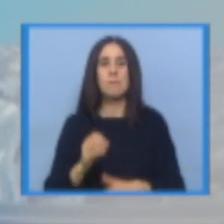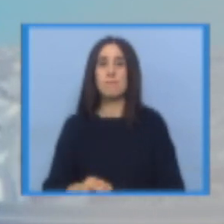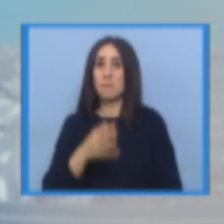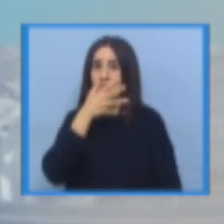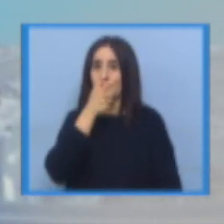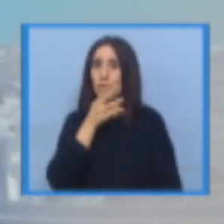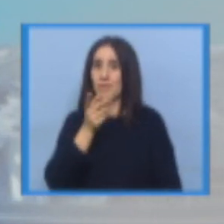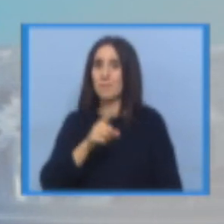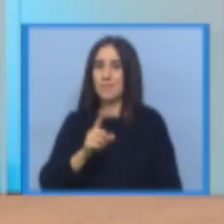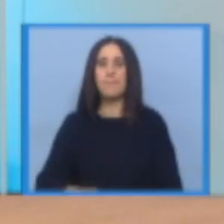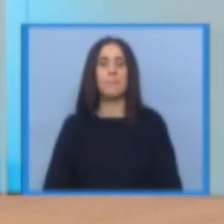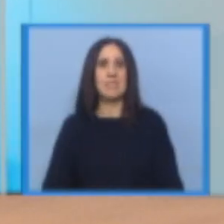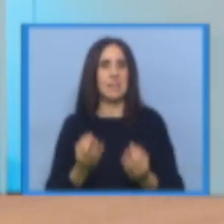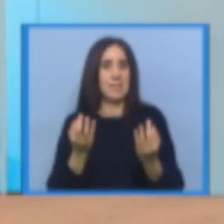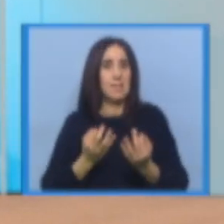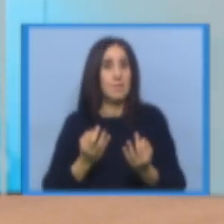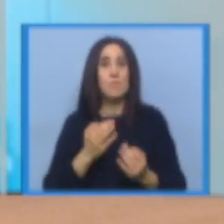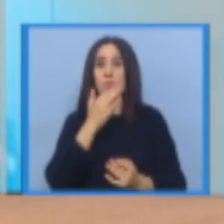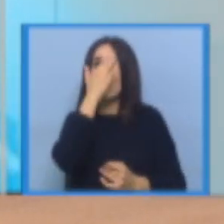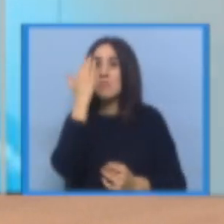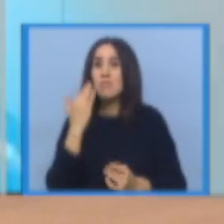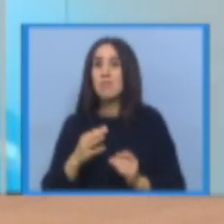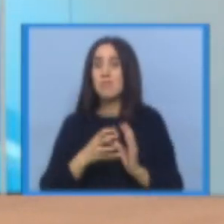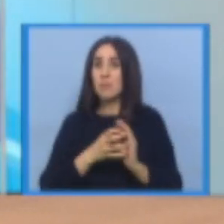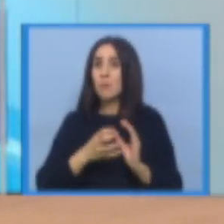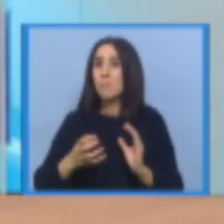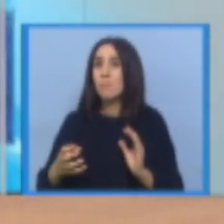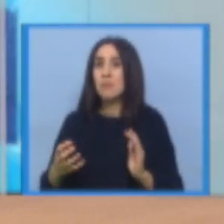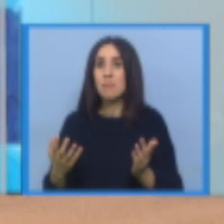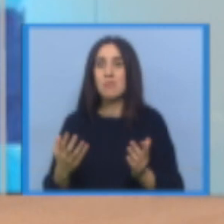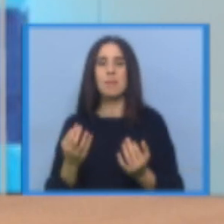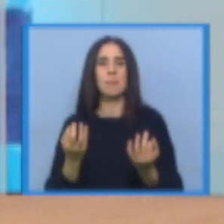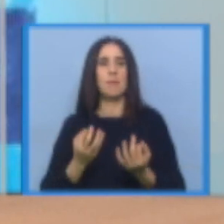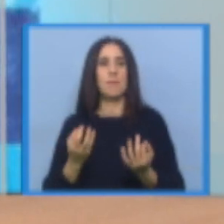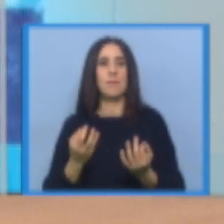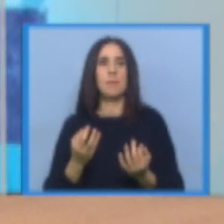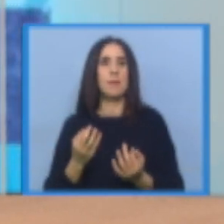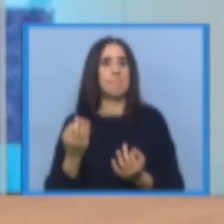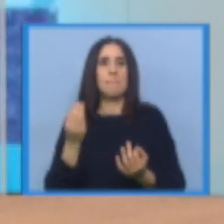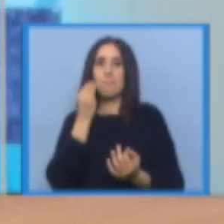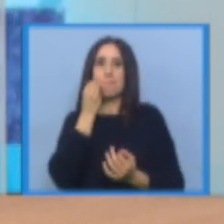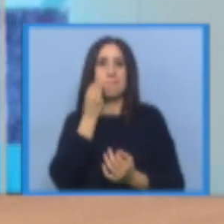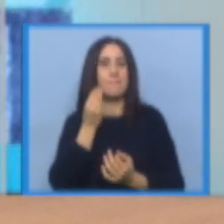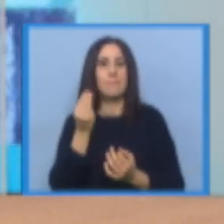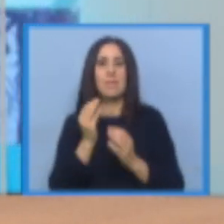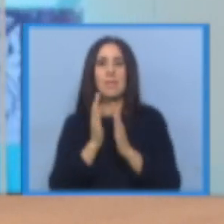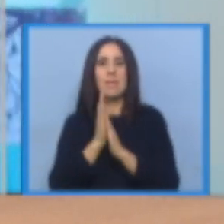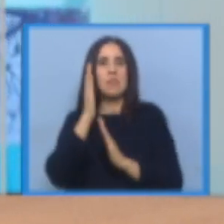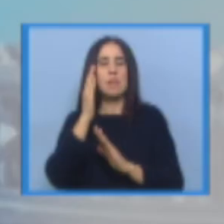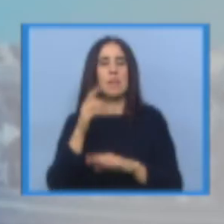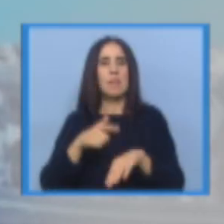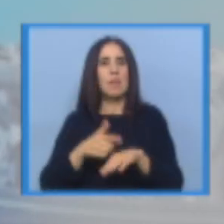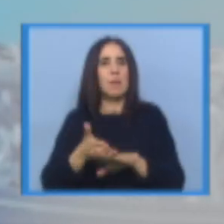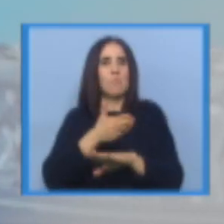reafirmando. Exatamente. Não é? São difíceis, são complexas. Bem, também é aquela função profética da Igreja, não é? Que vê para além dos